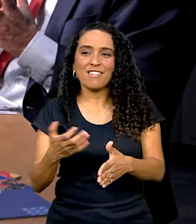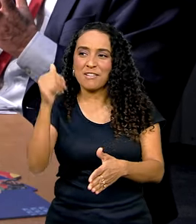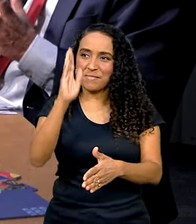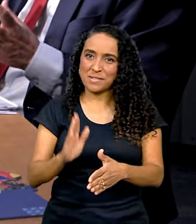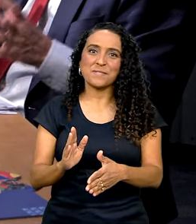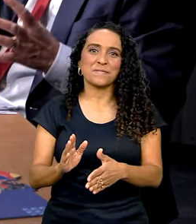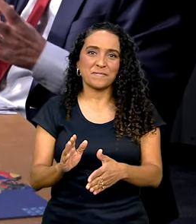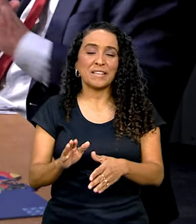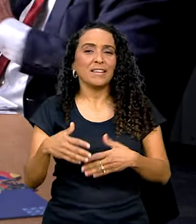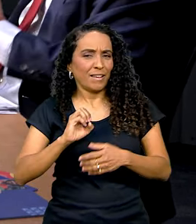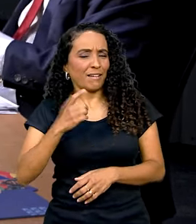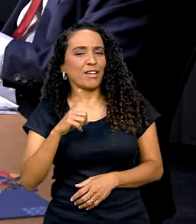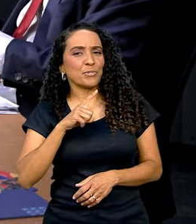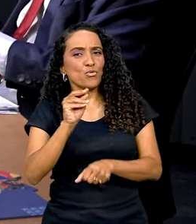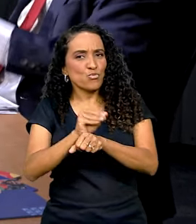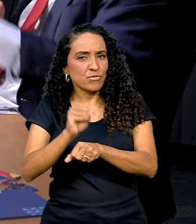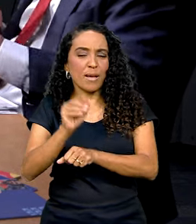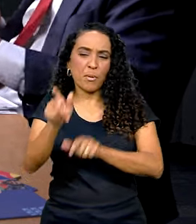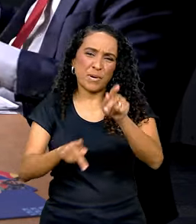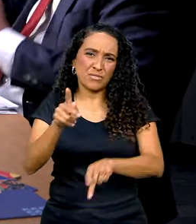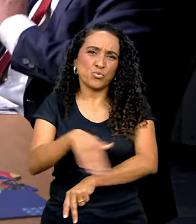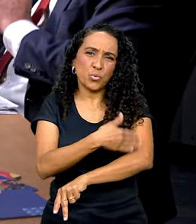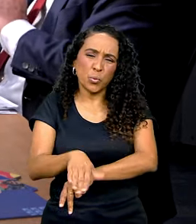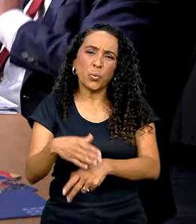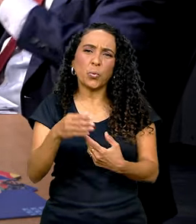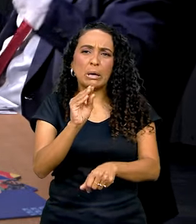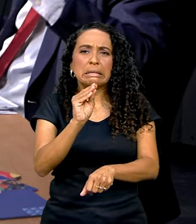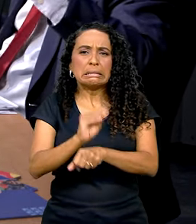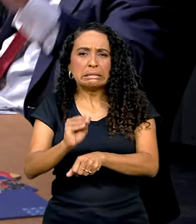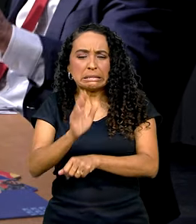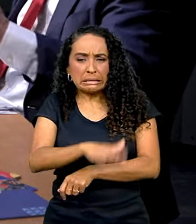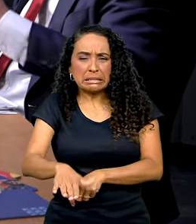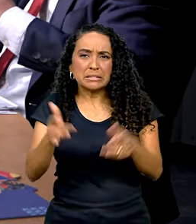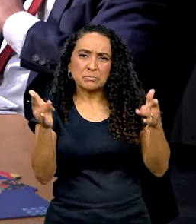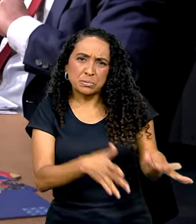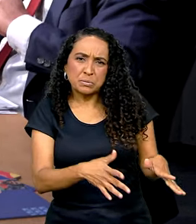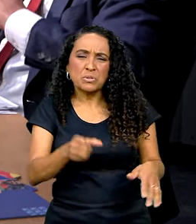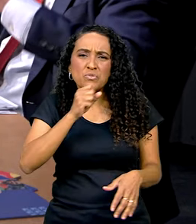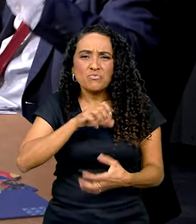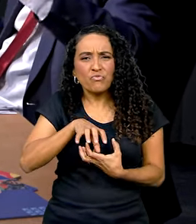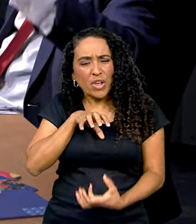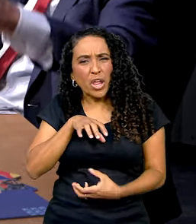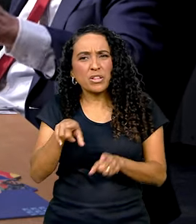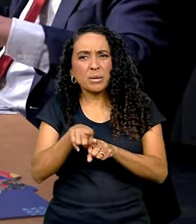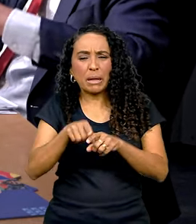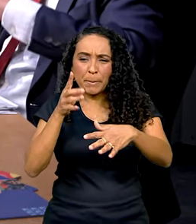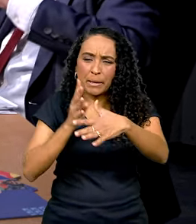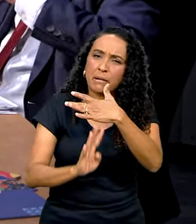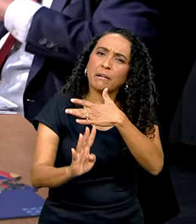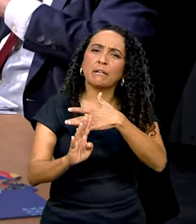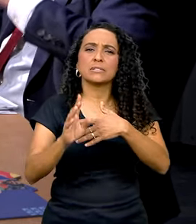quer brasileiro Claro a gente tem que cuidar de população de rua de crianças abandonadas de idosos de